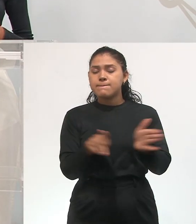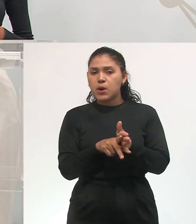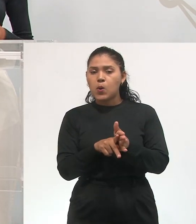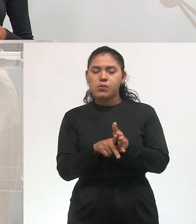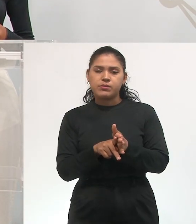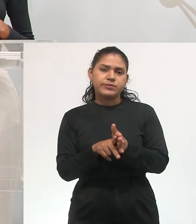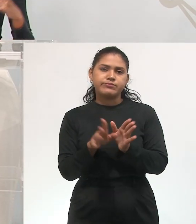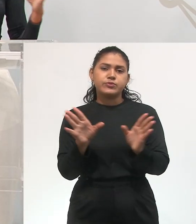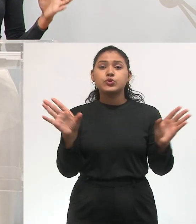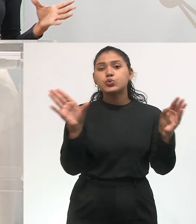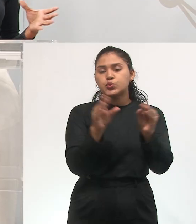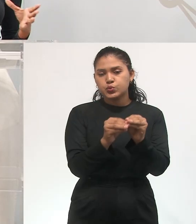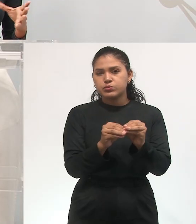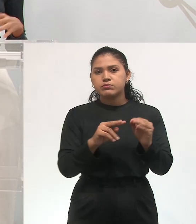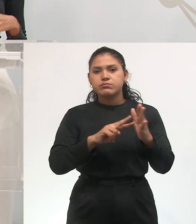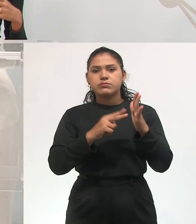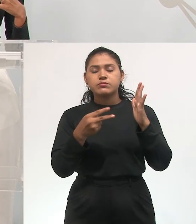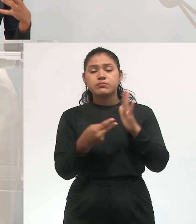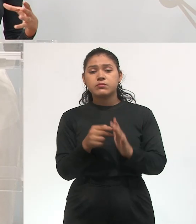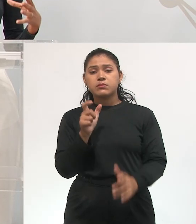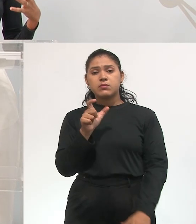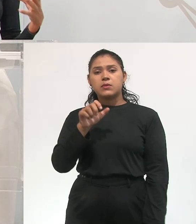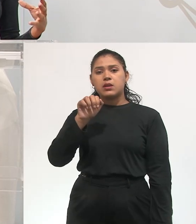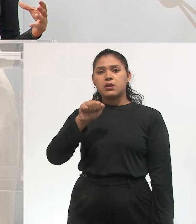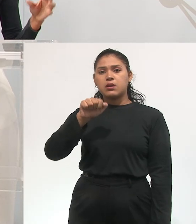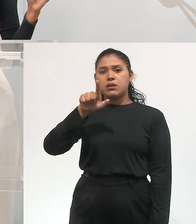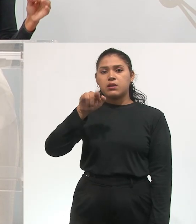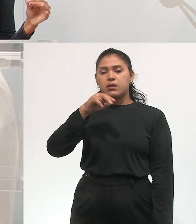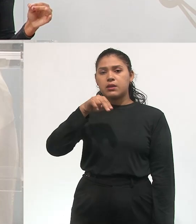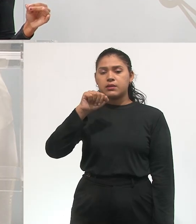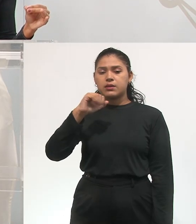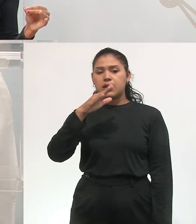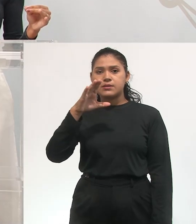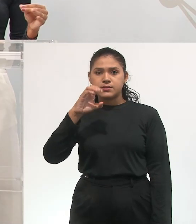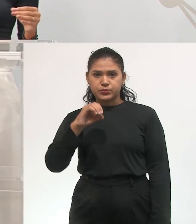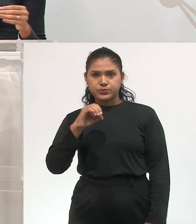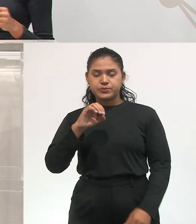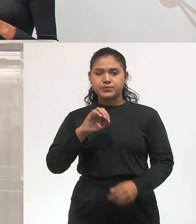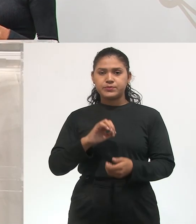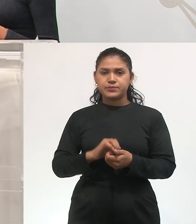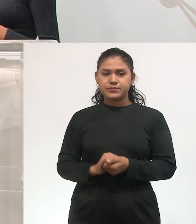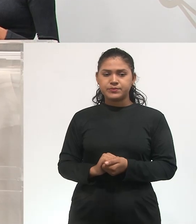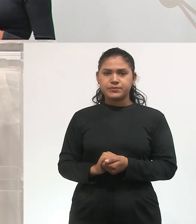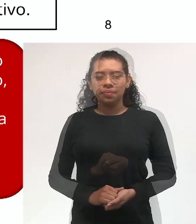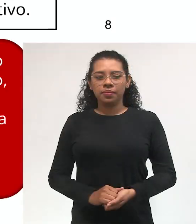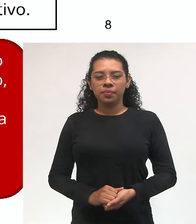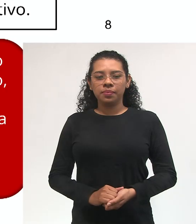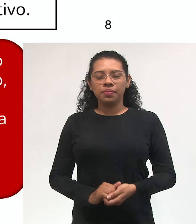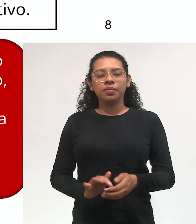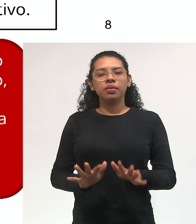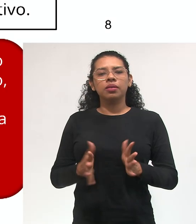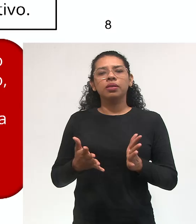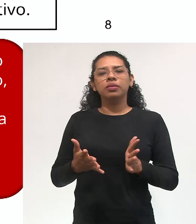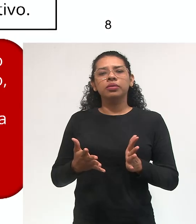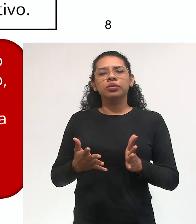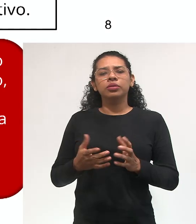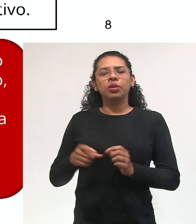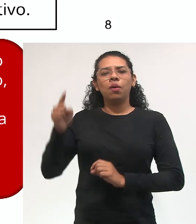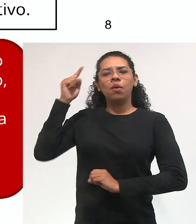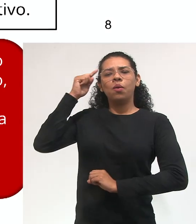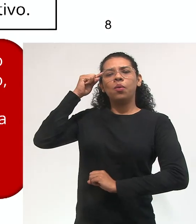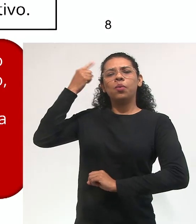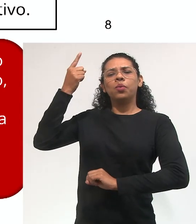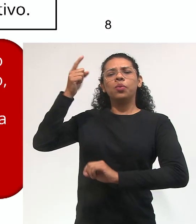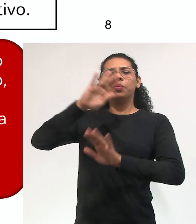seria, de maneira geral, o que ele vai entender por alienação, ok? Então, ideologia, o